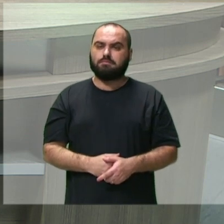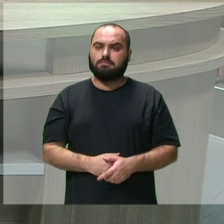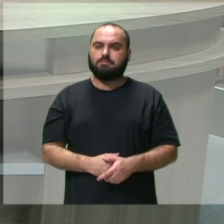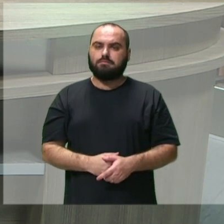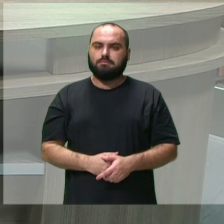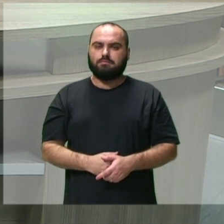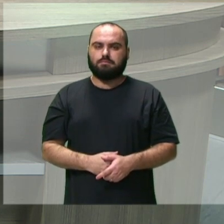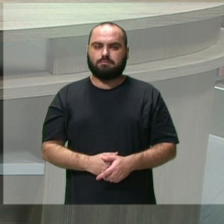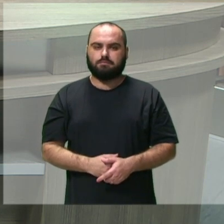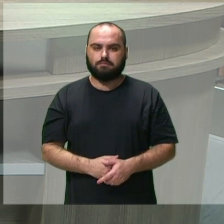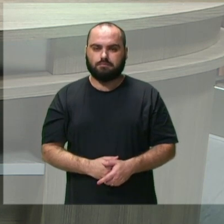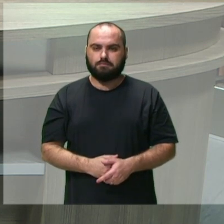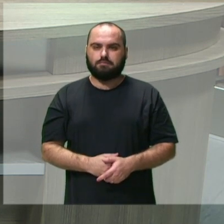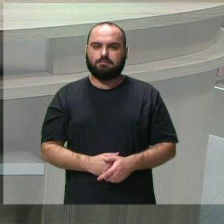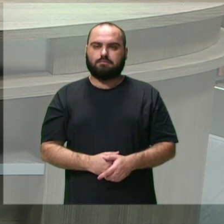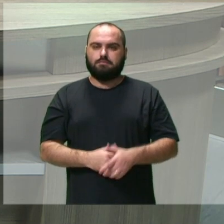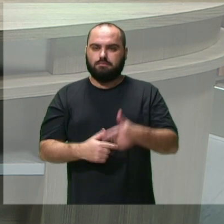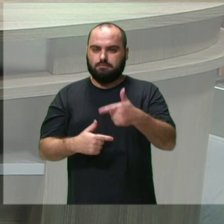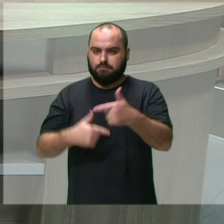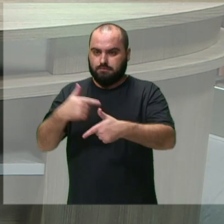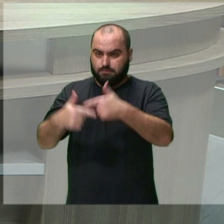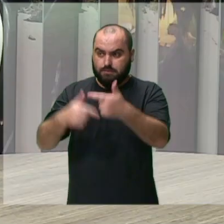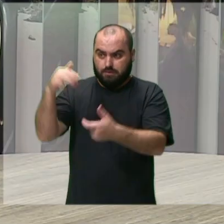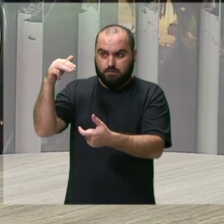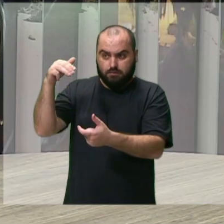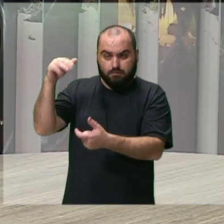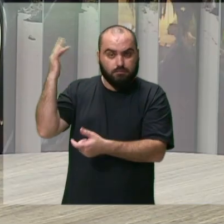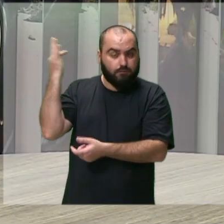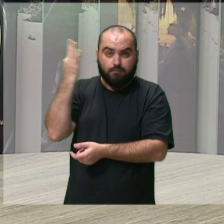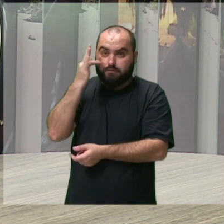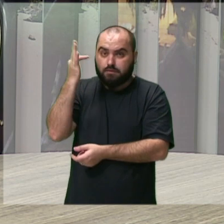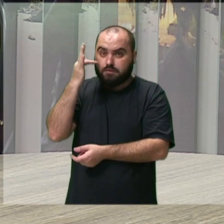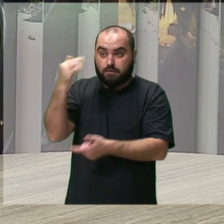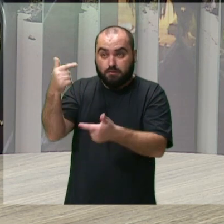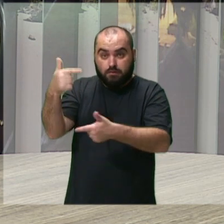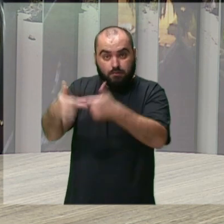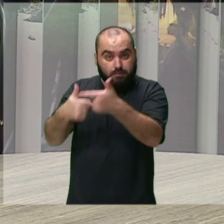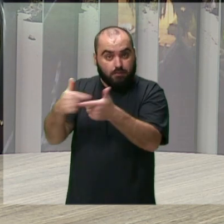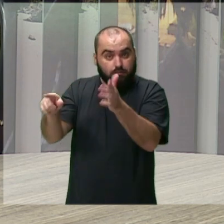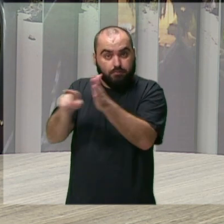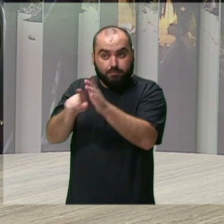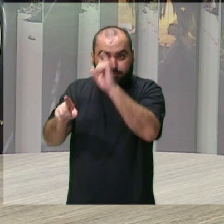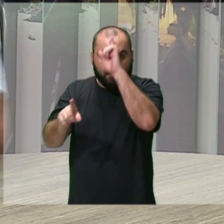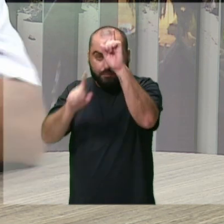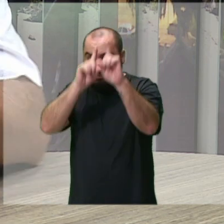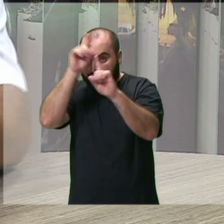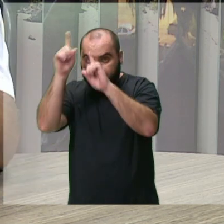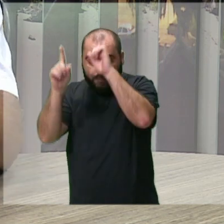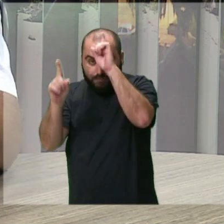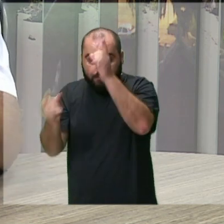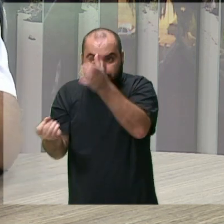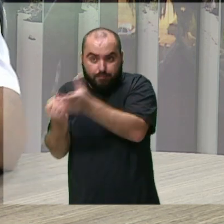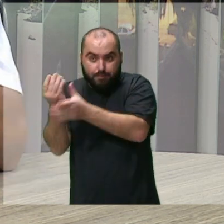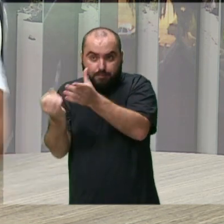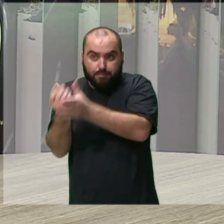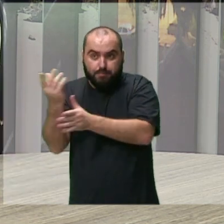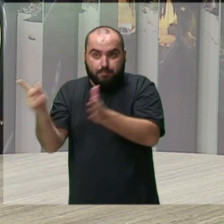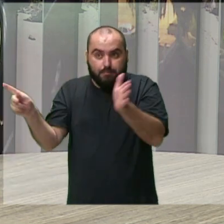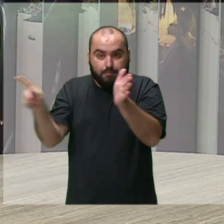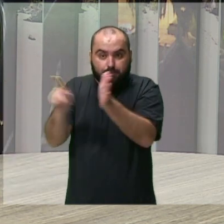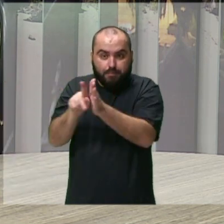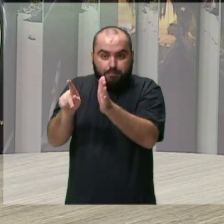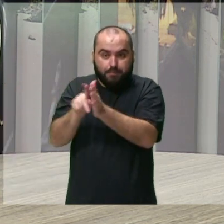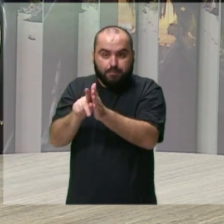sobre. Eu trabalhei uma disciplina na universidade que trabalhava a questão da criatividade e inovação também, aplicado na administração.